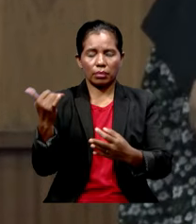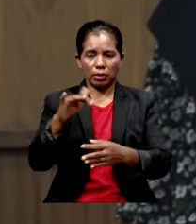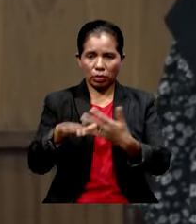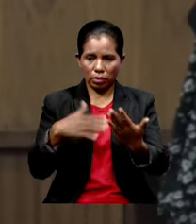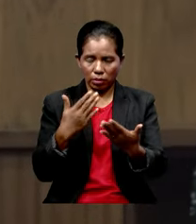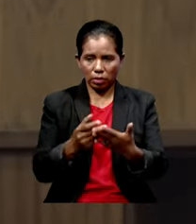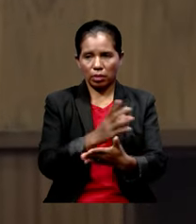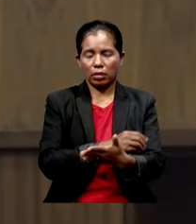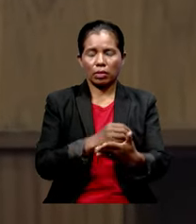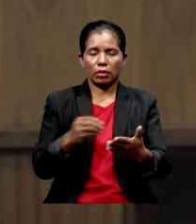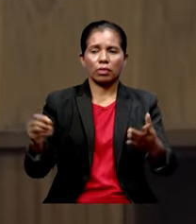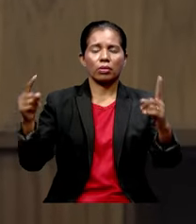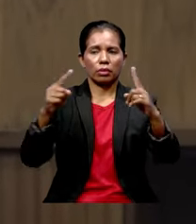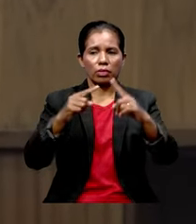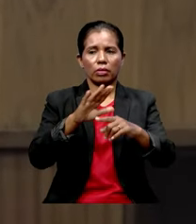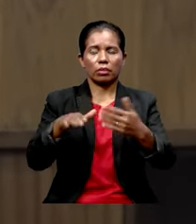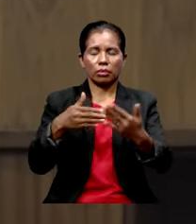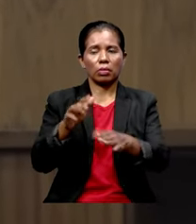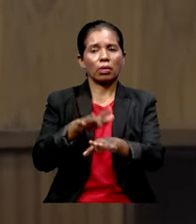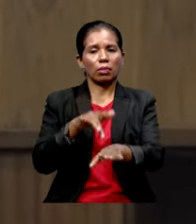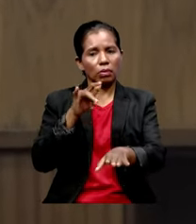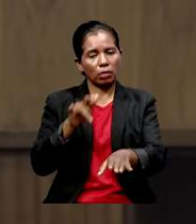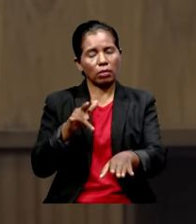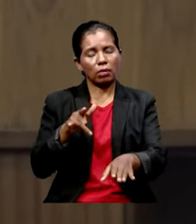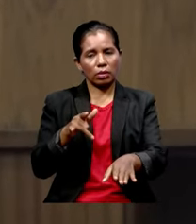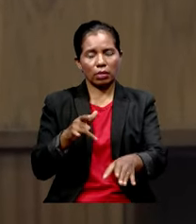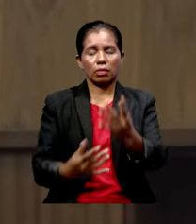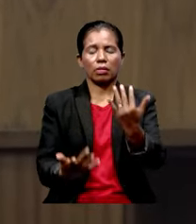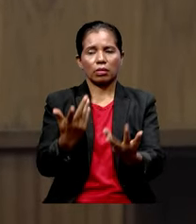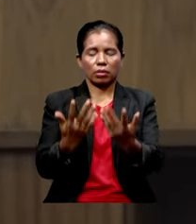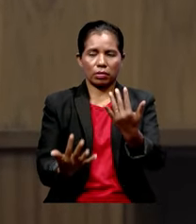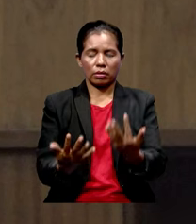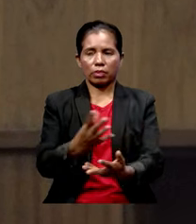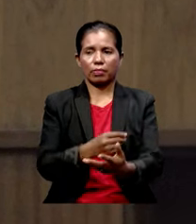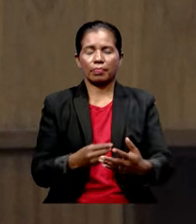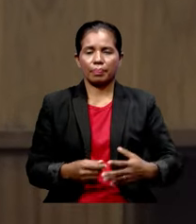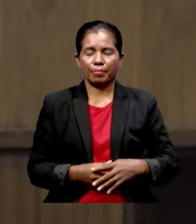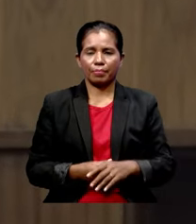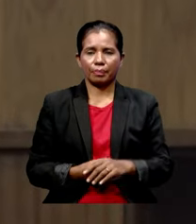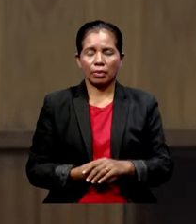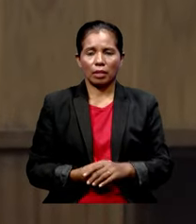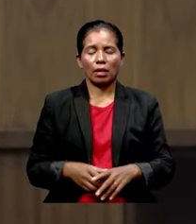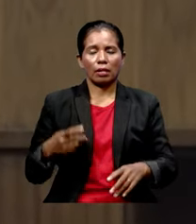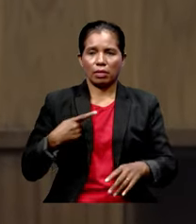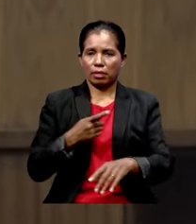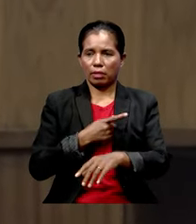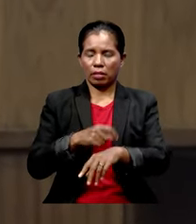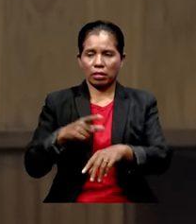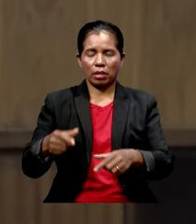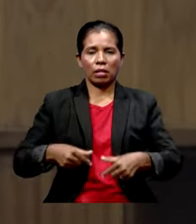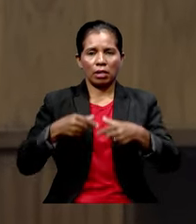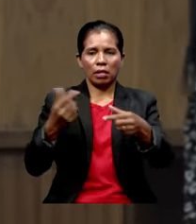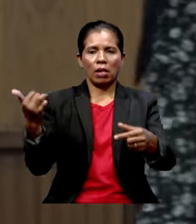enlutadas e todos os afetados por esta tragédia. O Parlamento Nacional